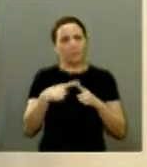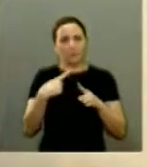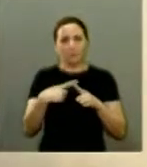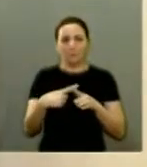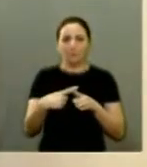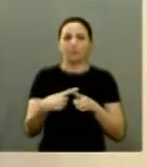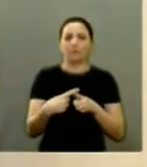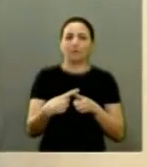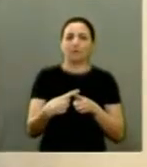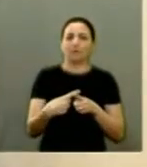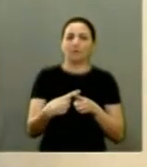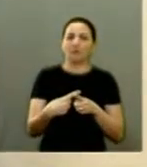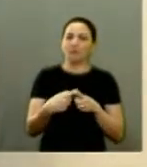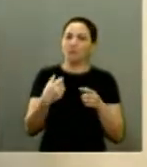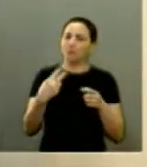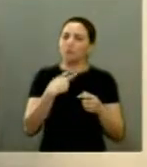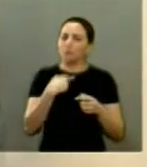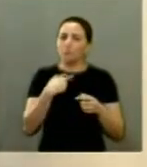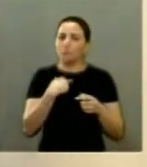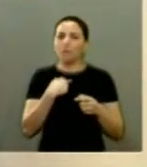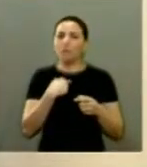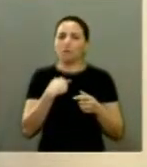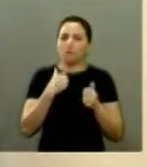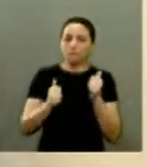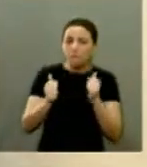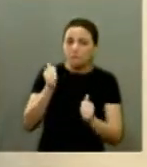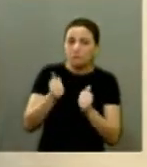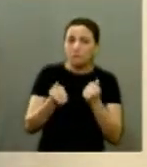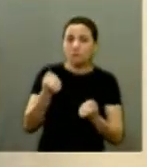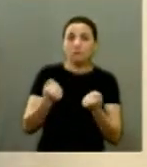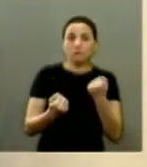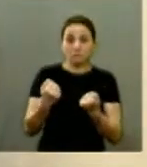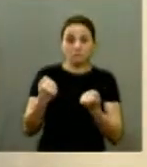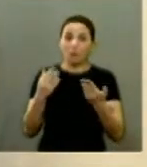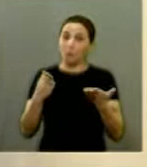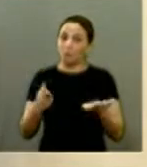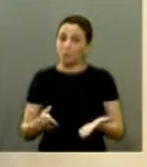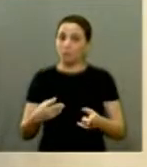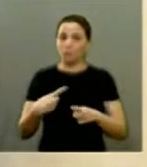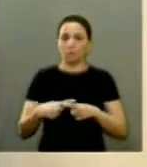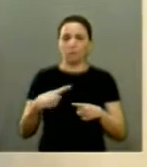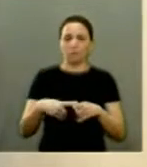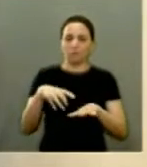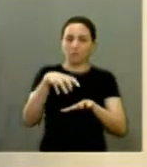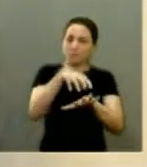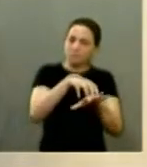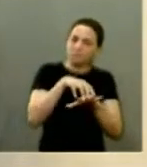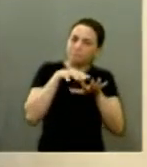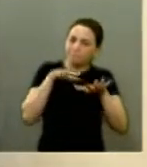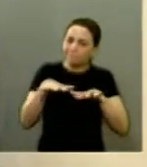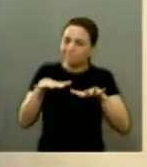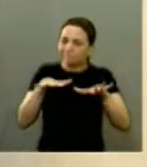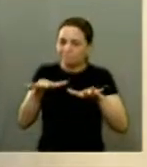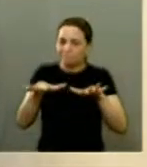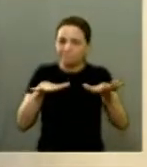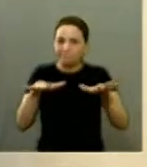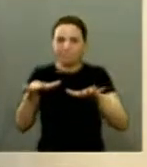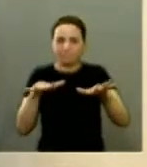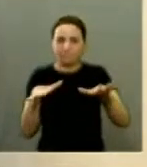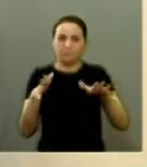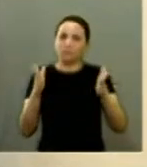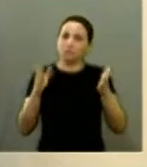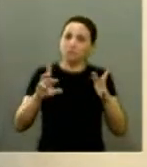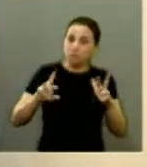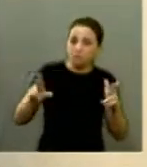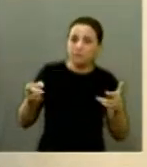ficar no trânsito mesmo, né? Dirigindo o carro, porque hoje a mobilidade urbana de Araraquara era uma e hoje